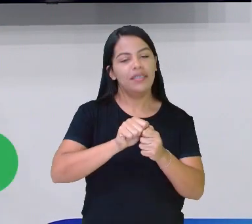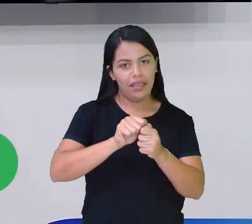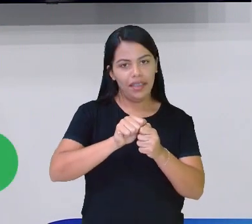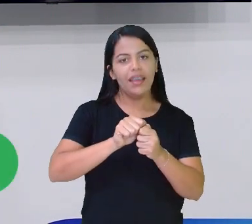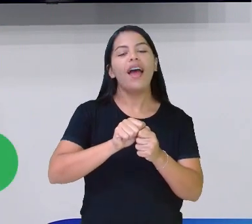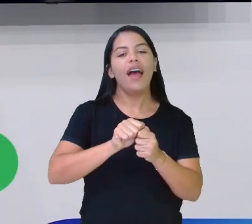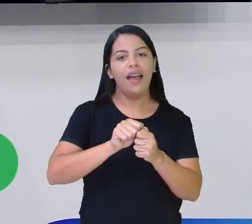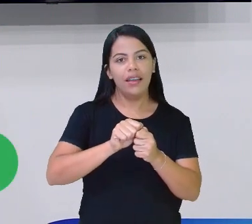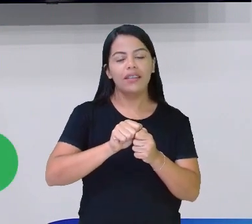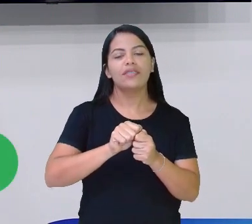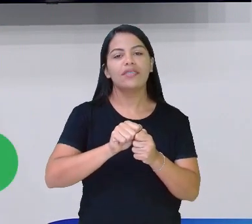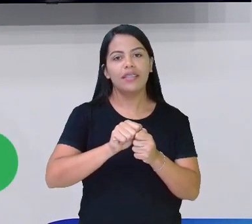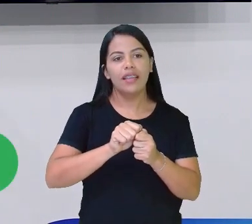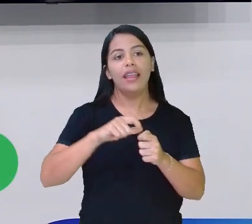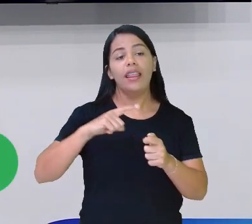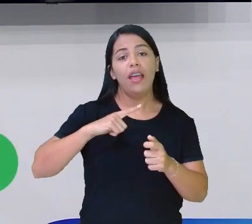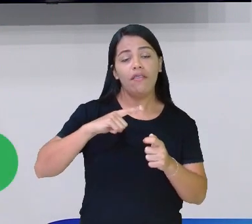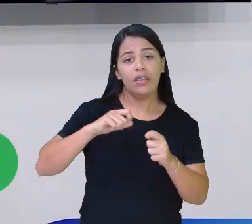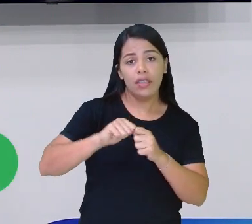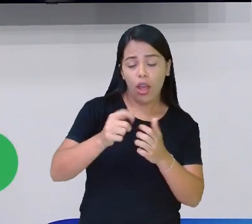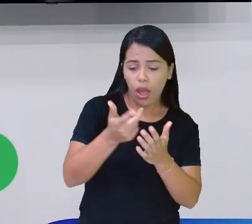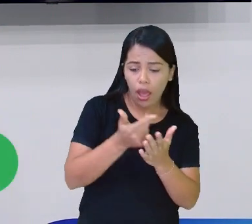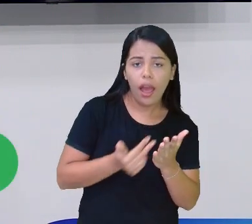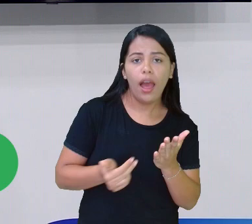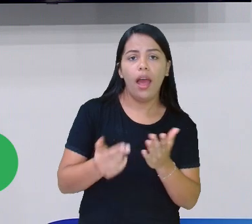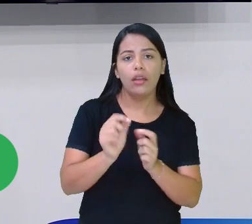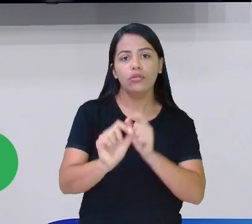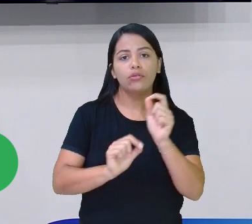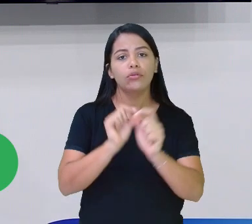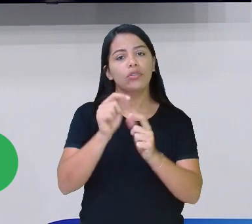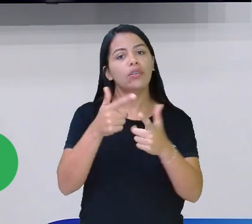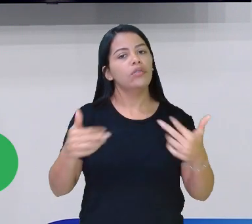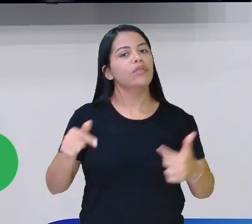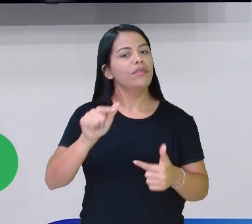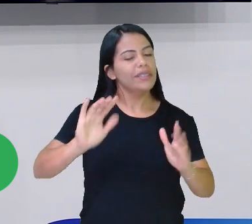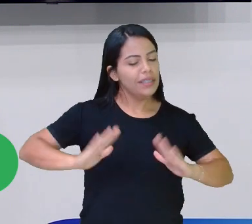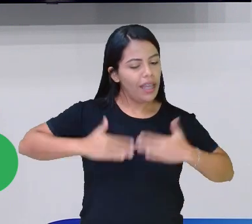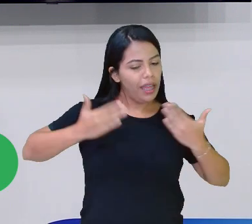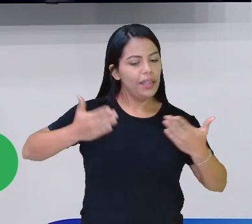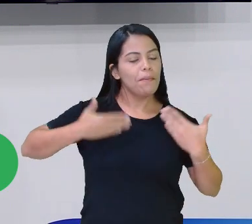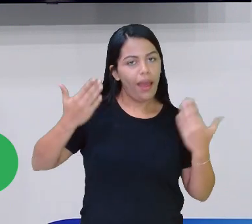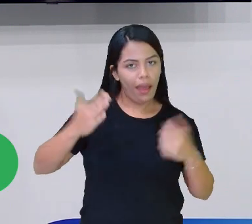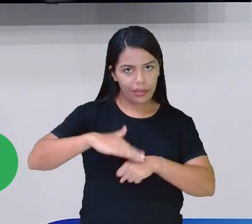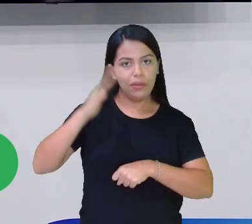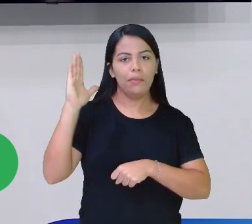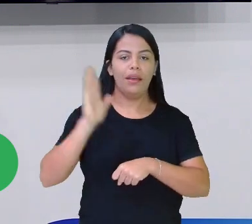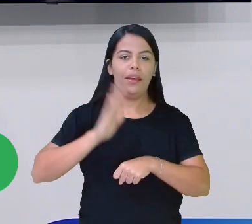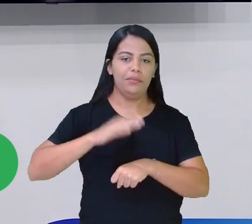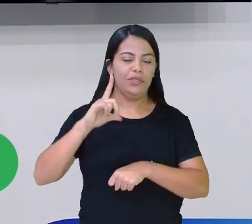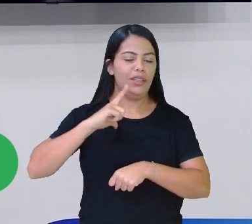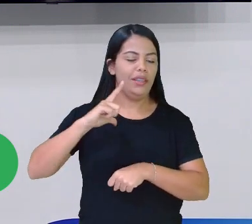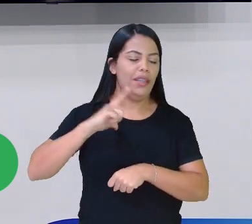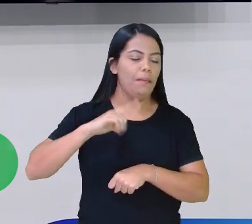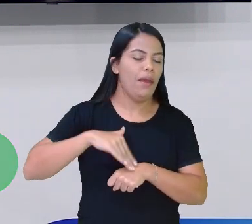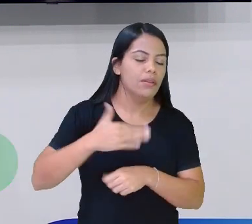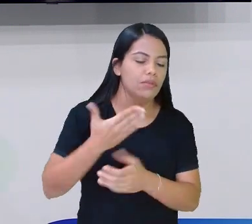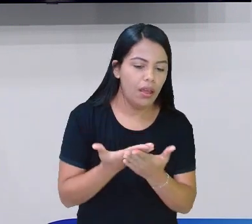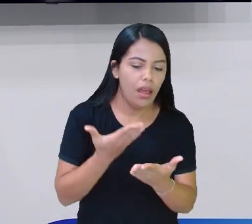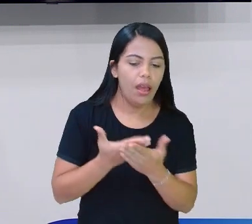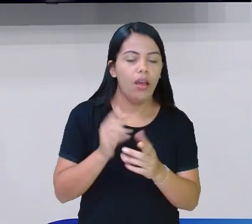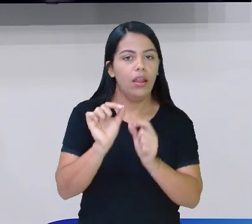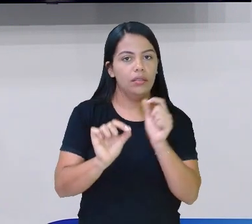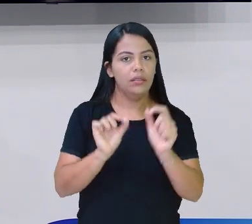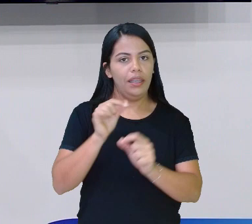que iriam ser descartados, estejam mais animados do que de costume para mais uma aula de língua portuguesa. Você